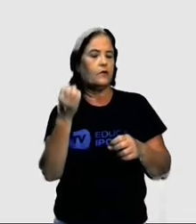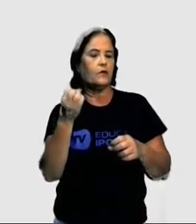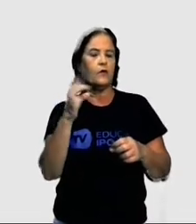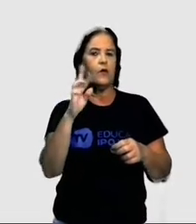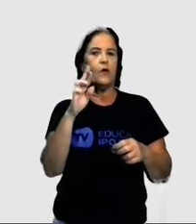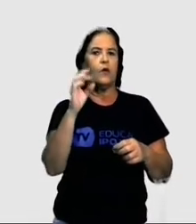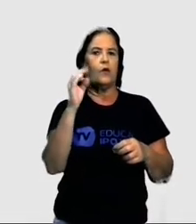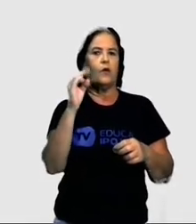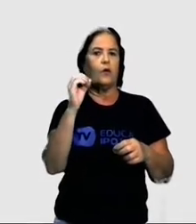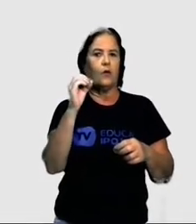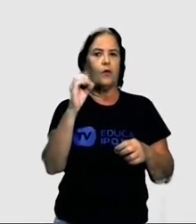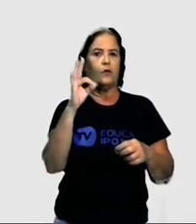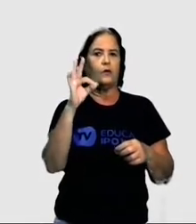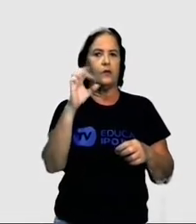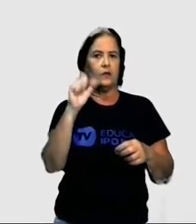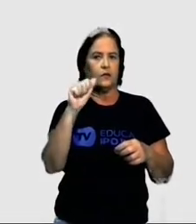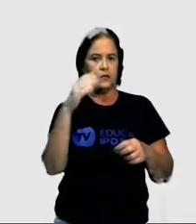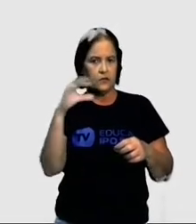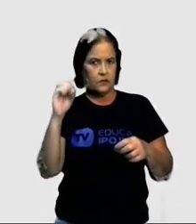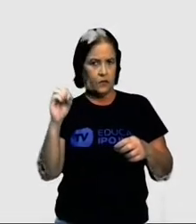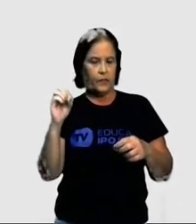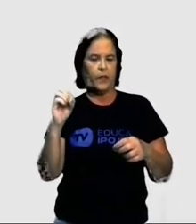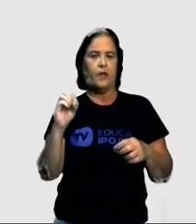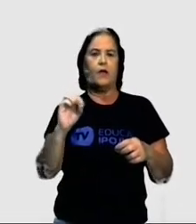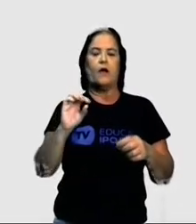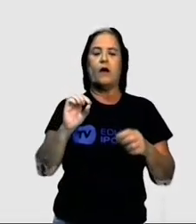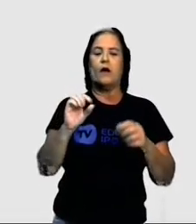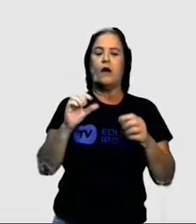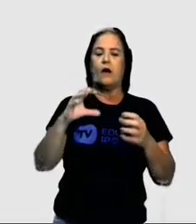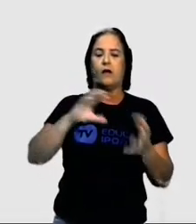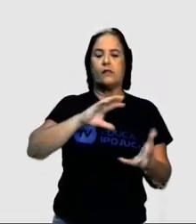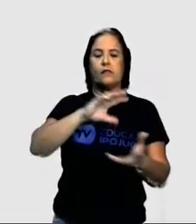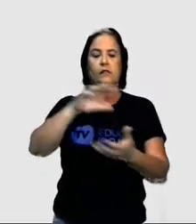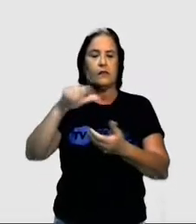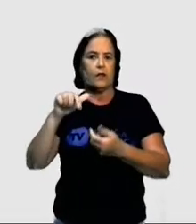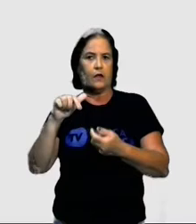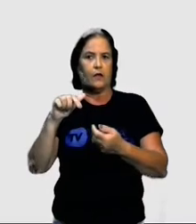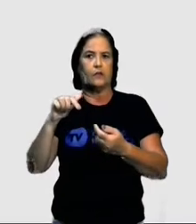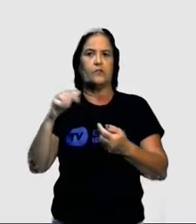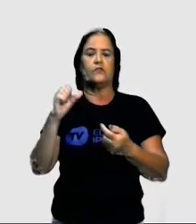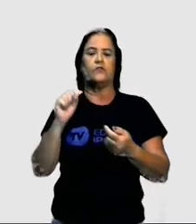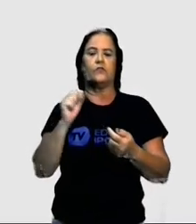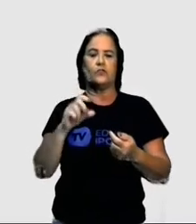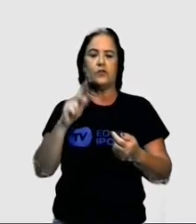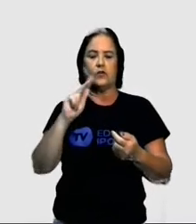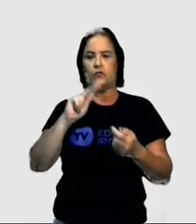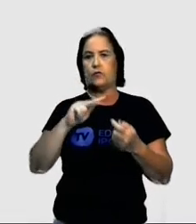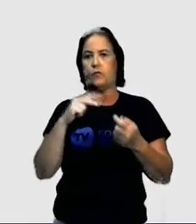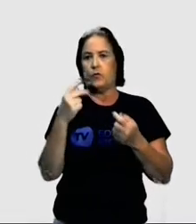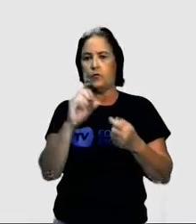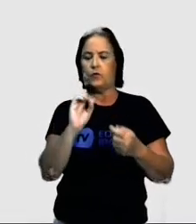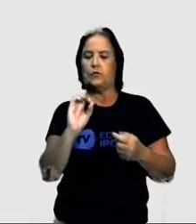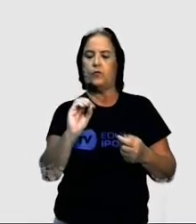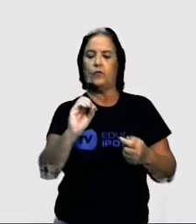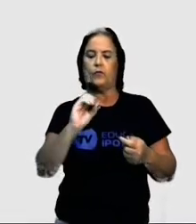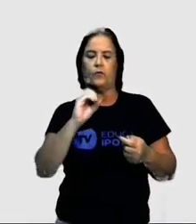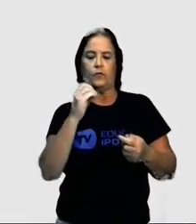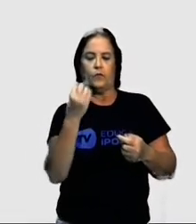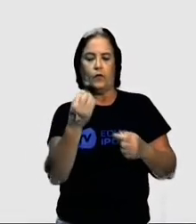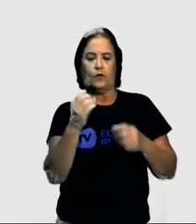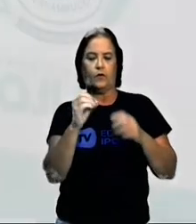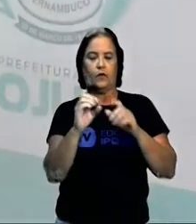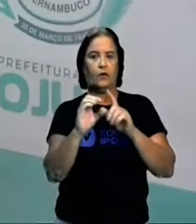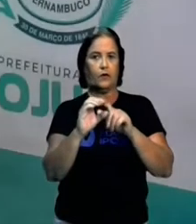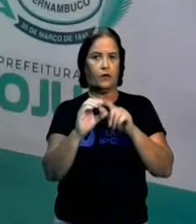realiza em torno do seu eixo, ou seja, em torno de si mesma. E esse movimento ocorre